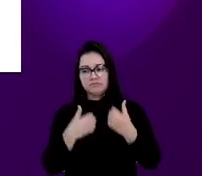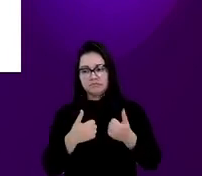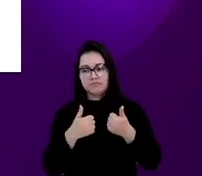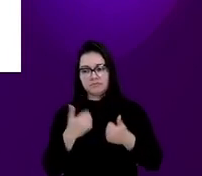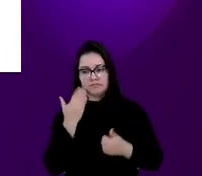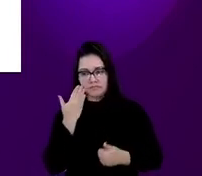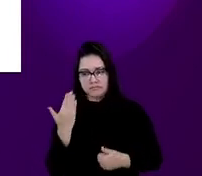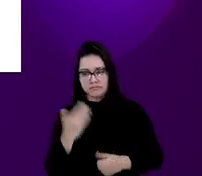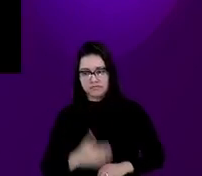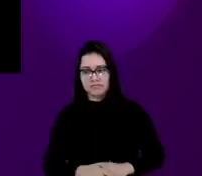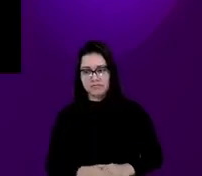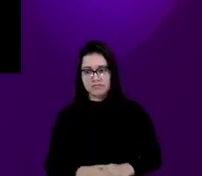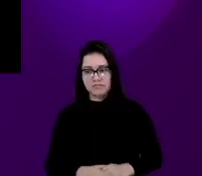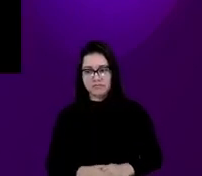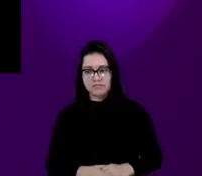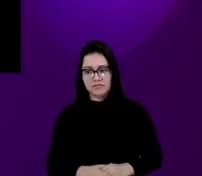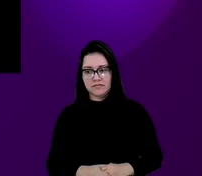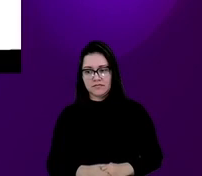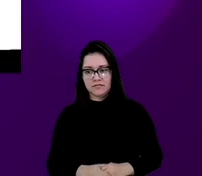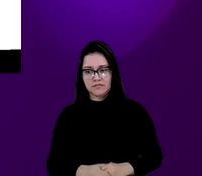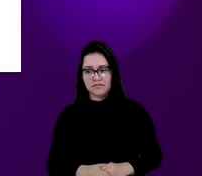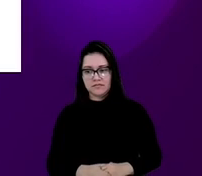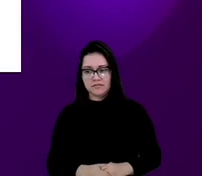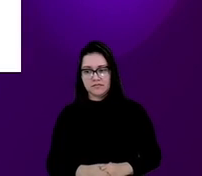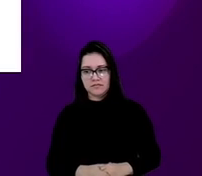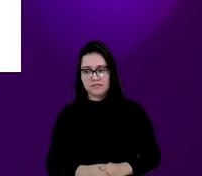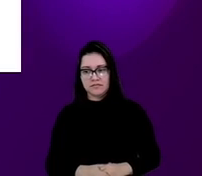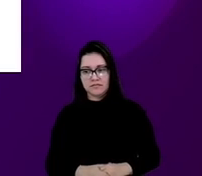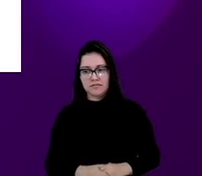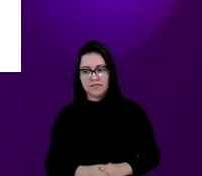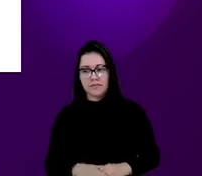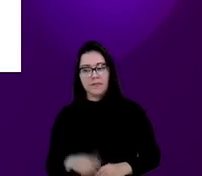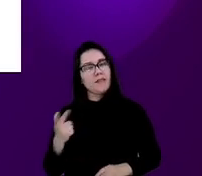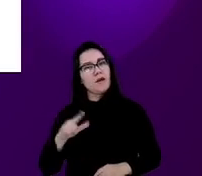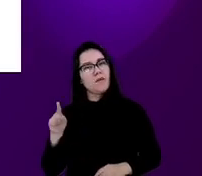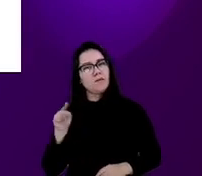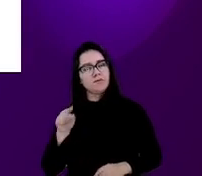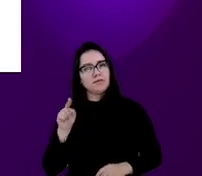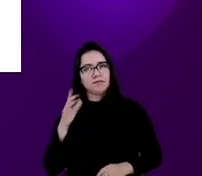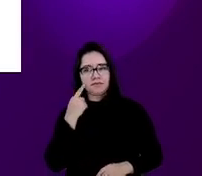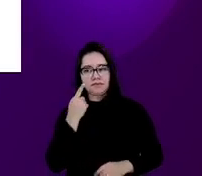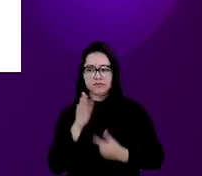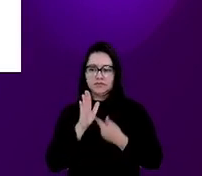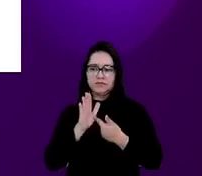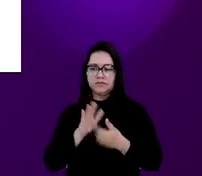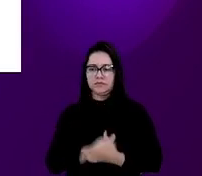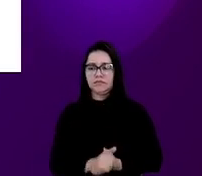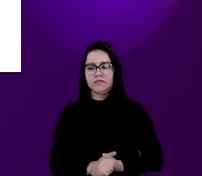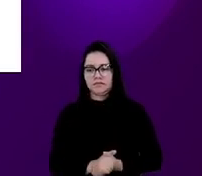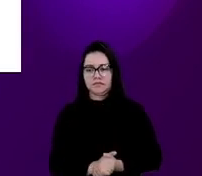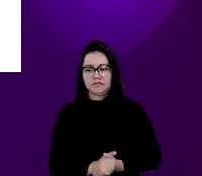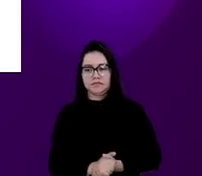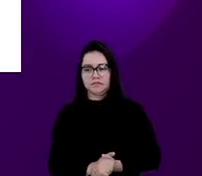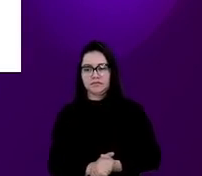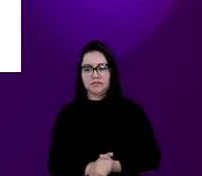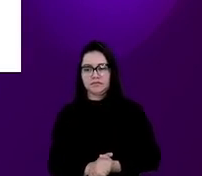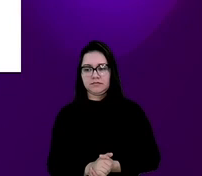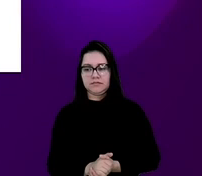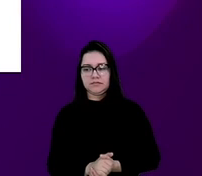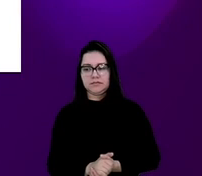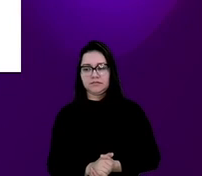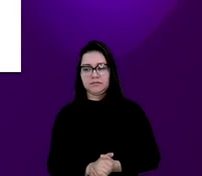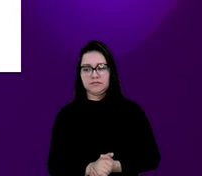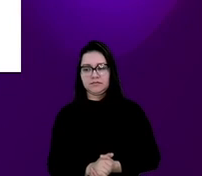e está praticamente curada. Esse é um outro caso também de um desmoide, é um paciente